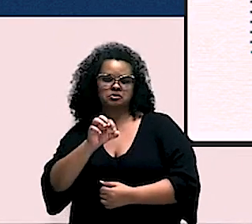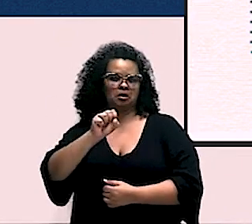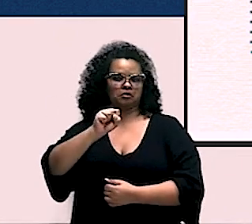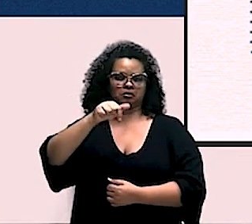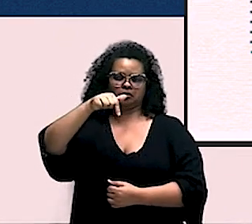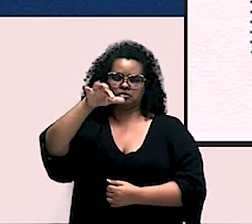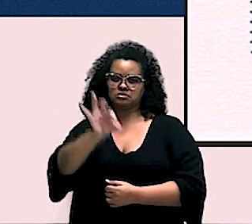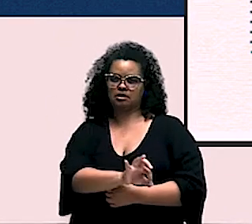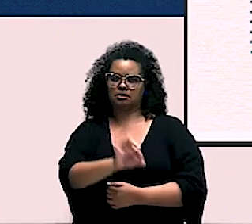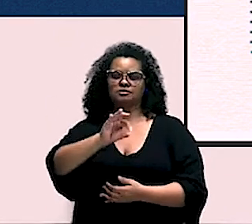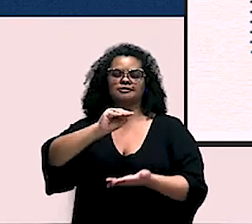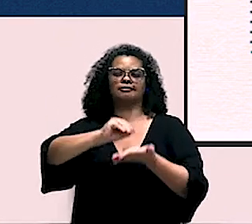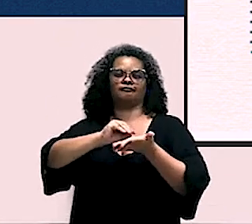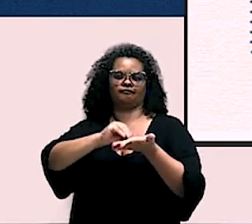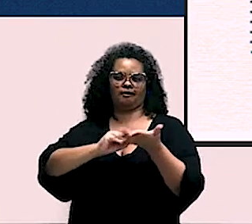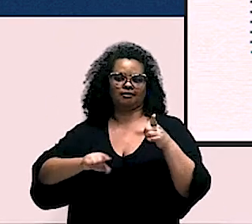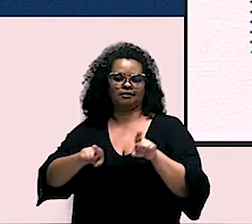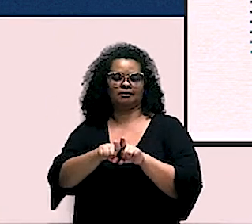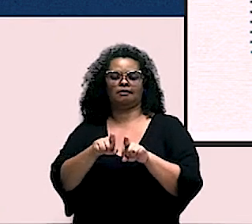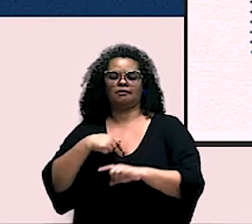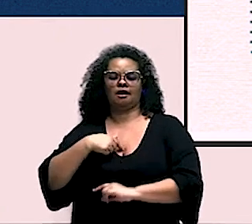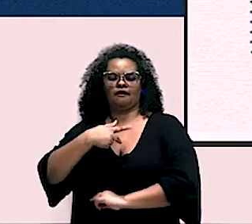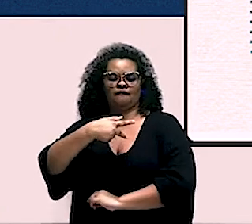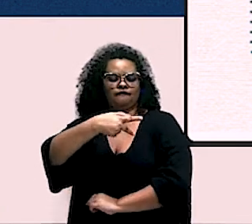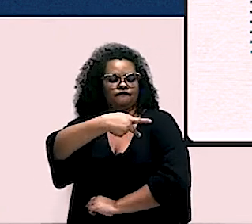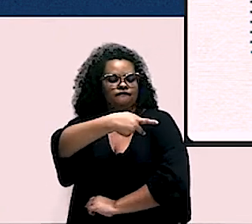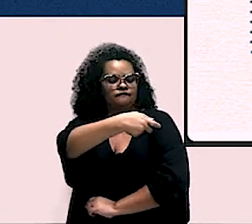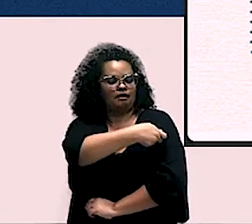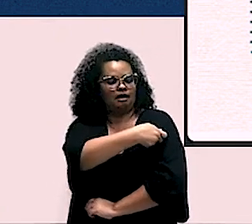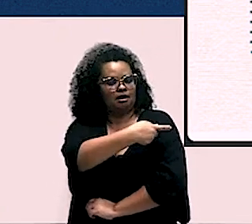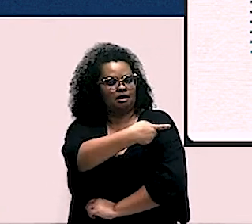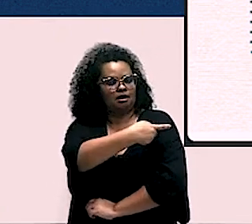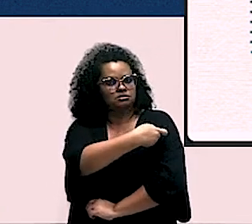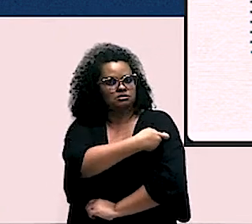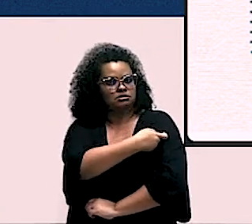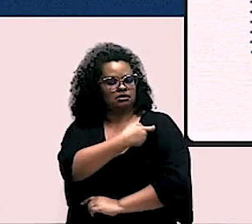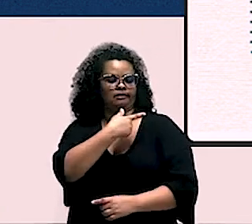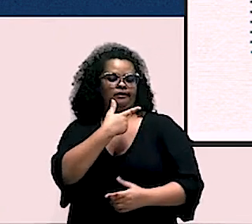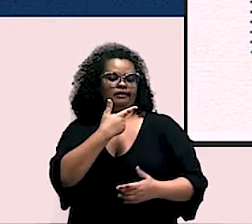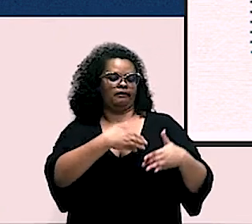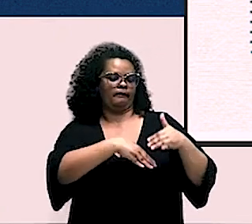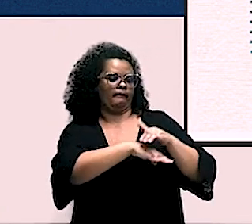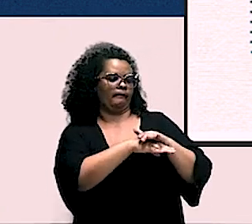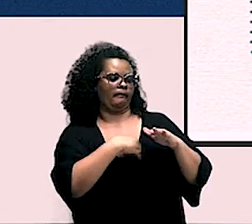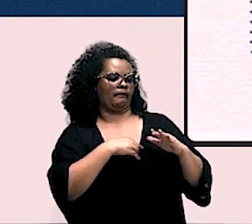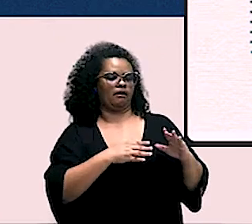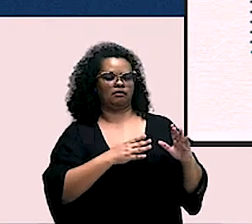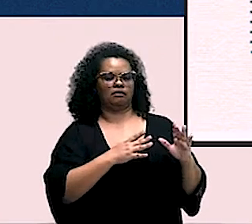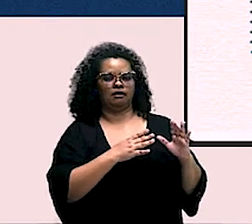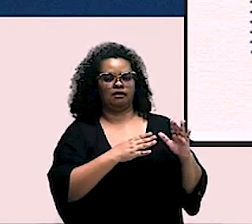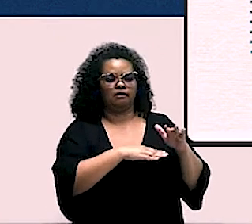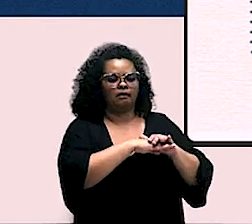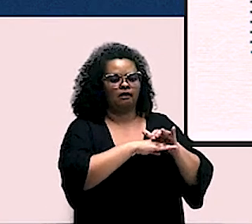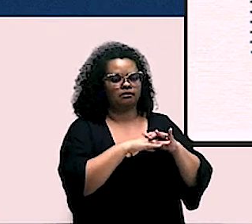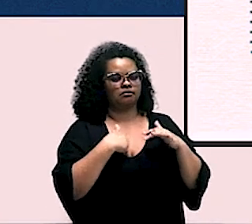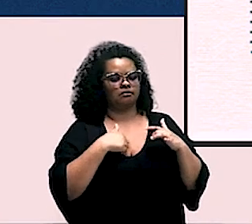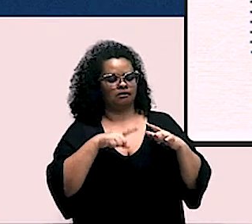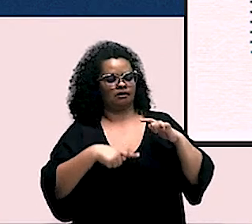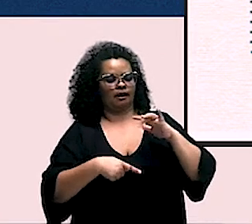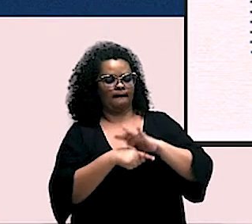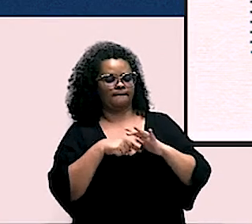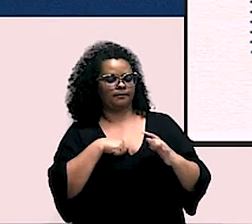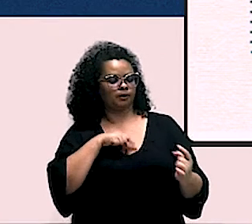87%, possuem ausência de alguma das vacinas que são indicadas, né, no estoque. Vacinas são indicadas para gestante e